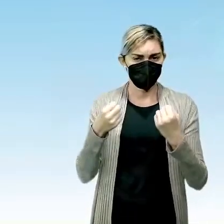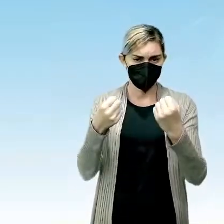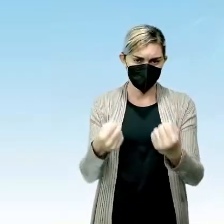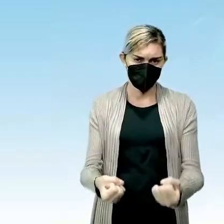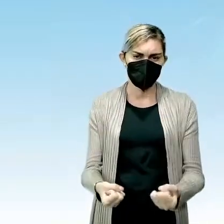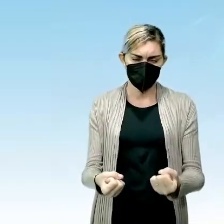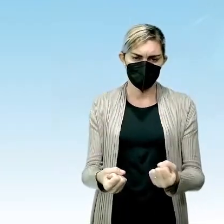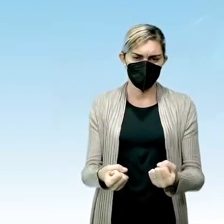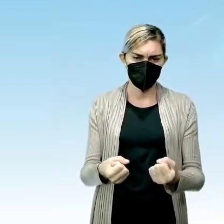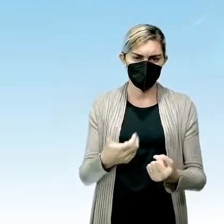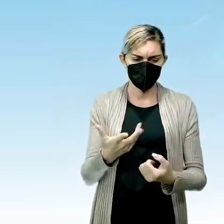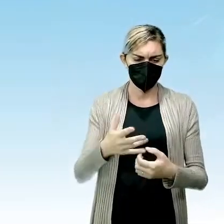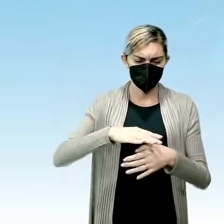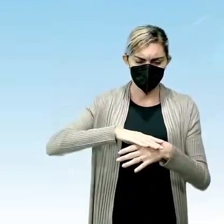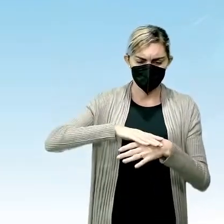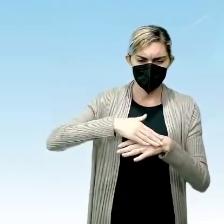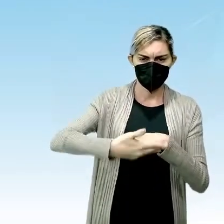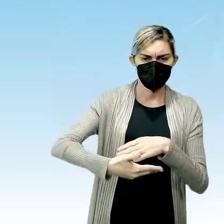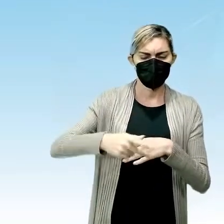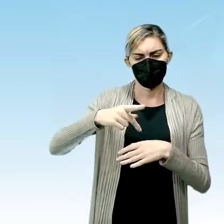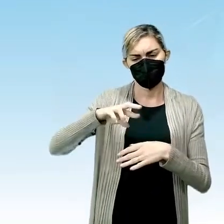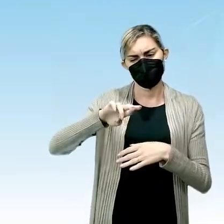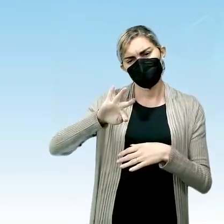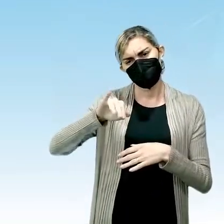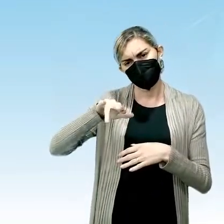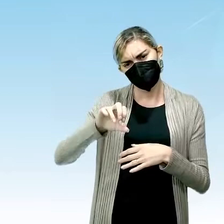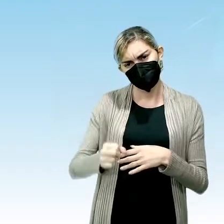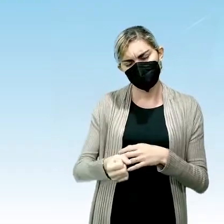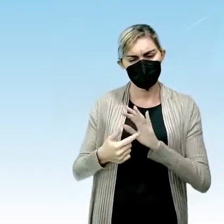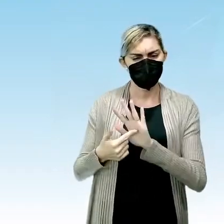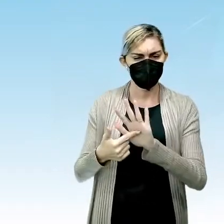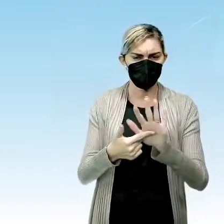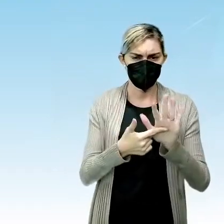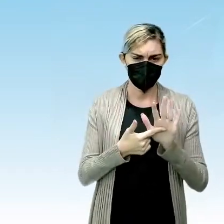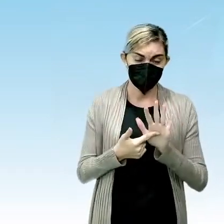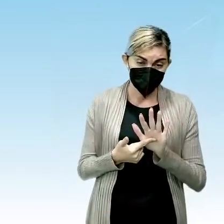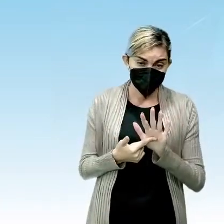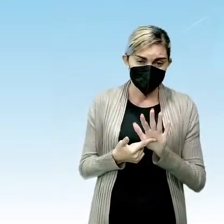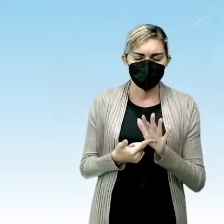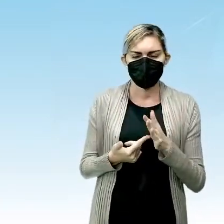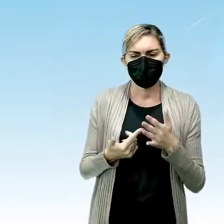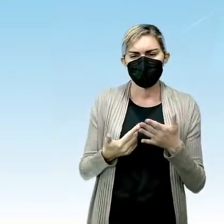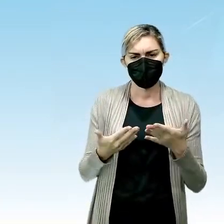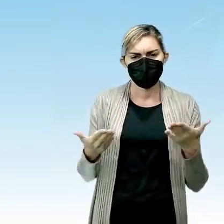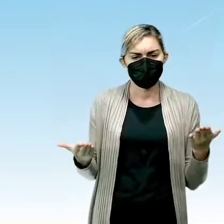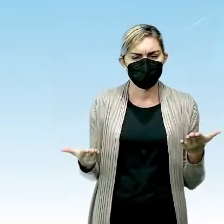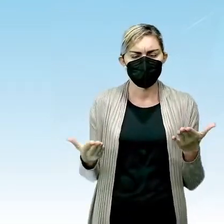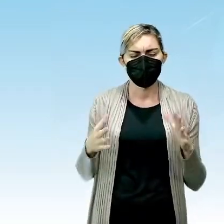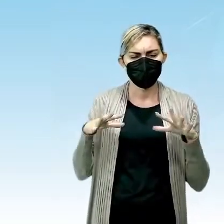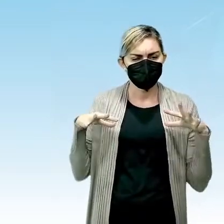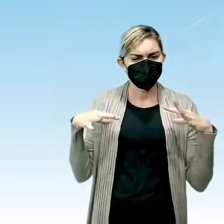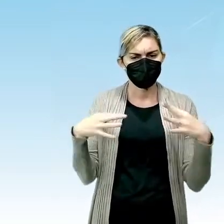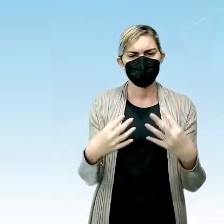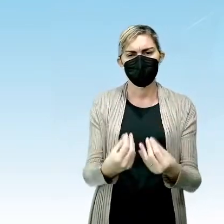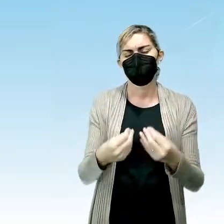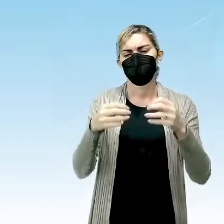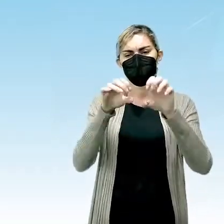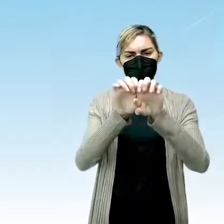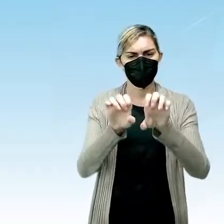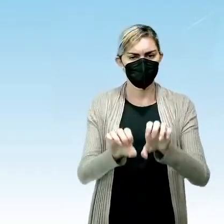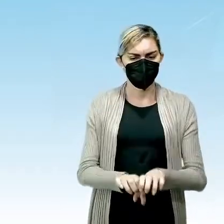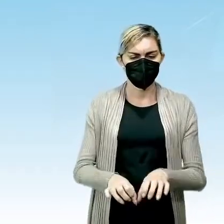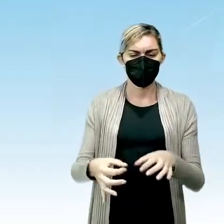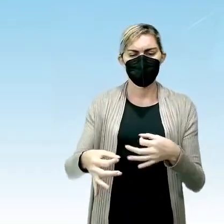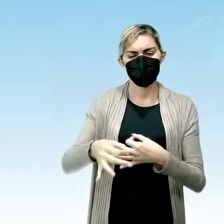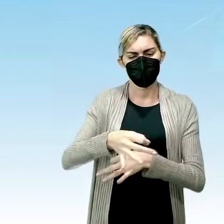seus tecidos. As proteínas, elas vão estar presentes em praticamente todas as estruturas celulares,